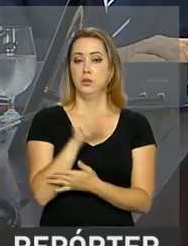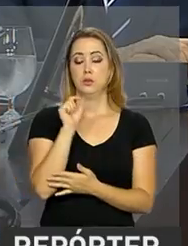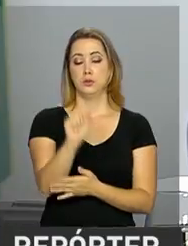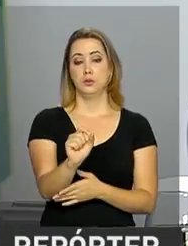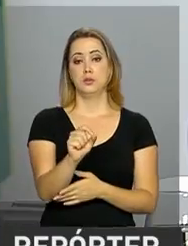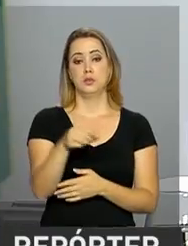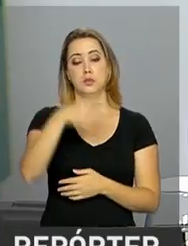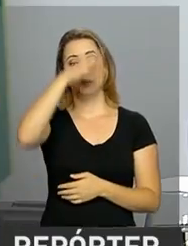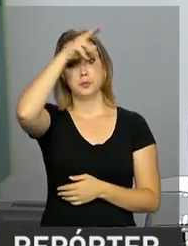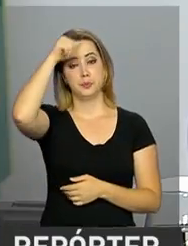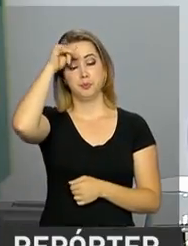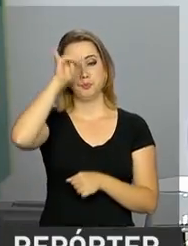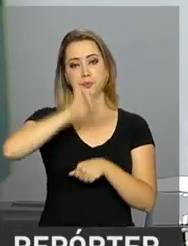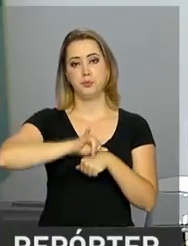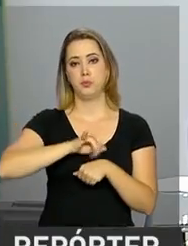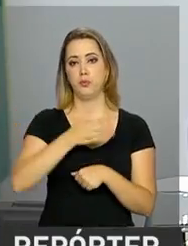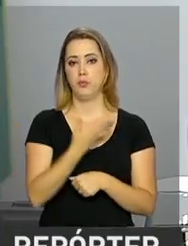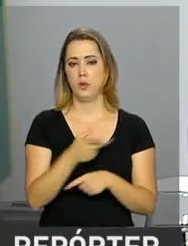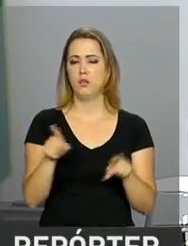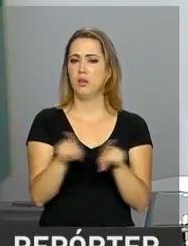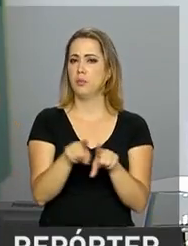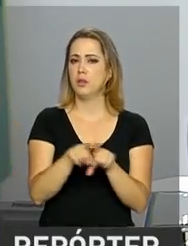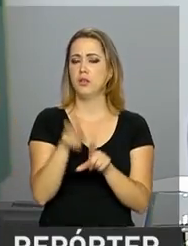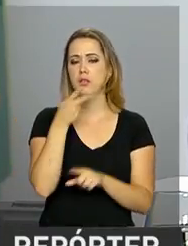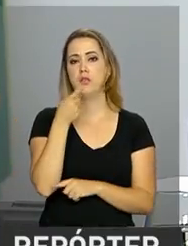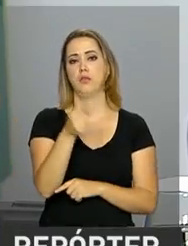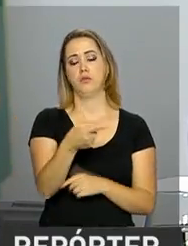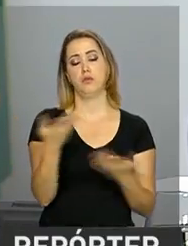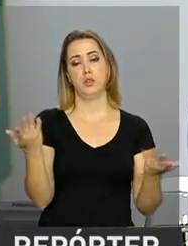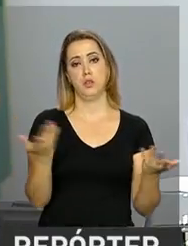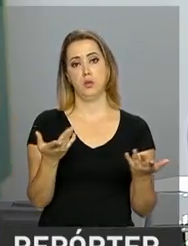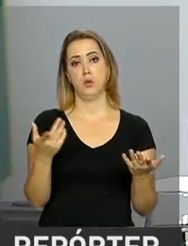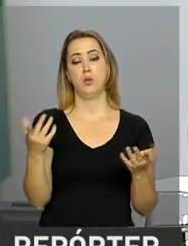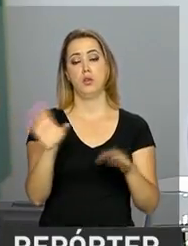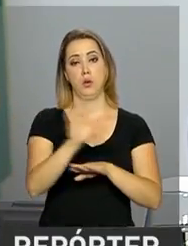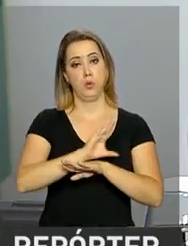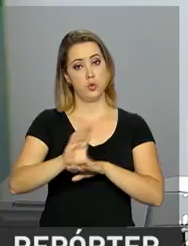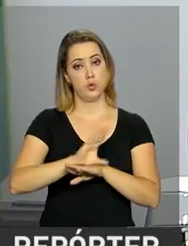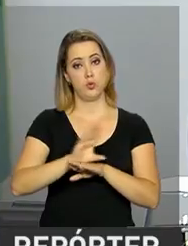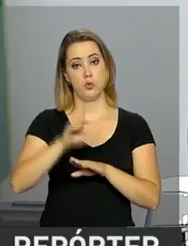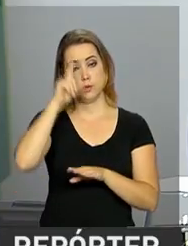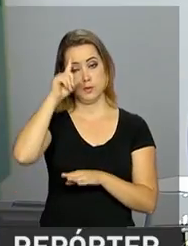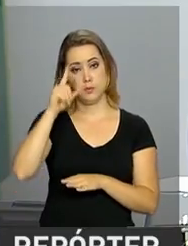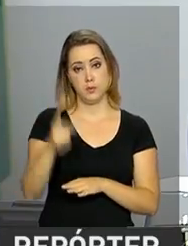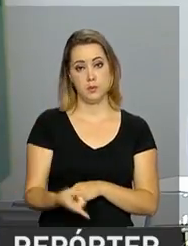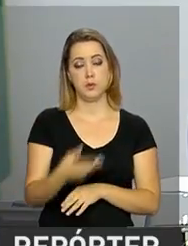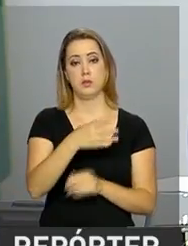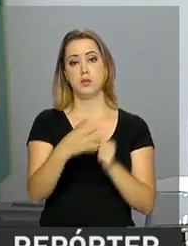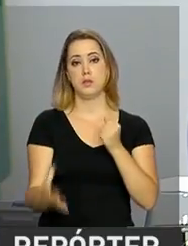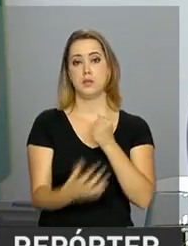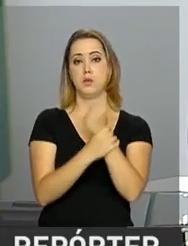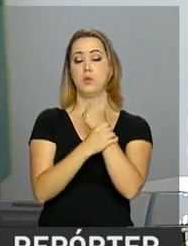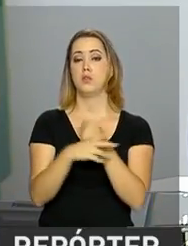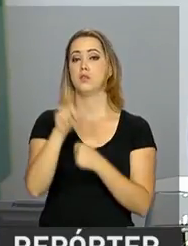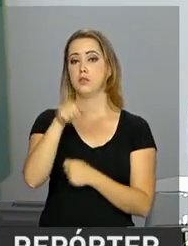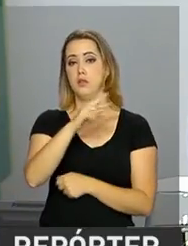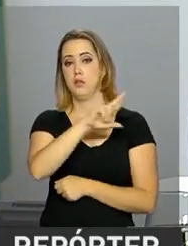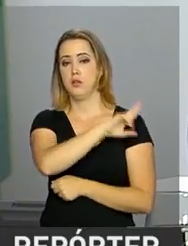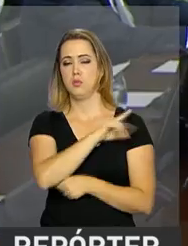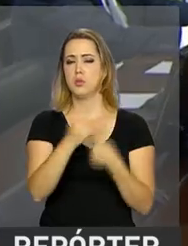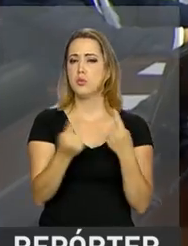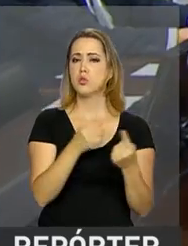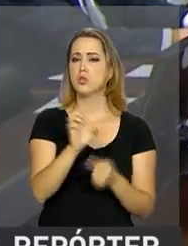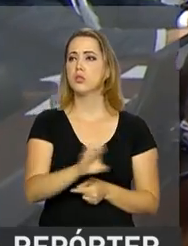Manaus o presidente Michel Temer disse ainda que apesar da Constituição Federal estabelecer que a segurança pública é responsabilidade dos